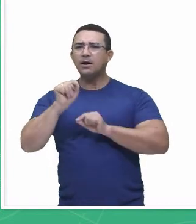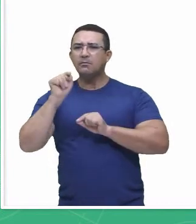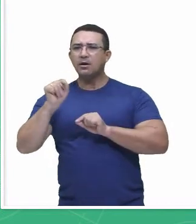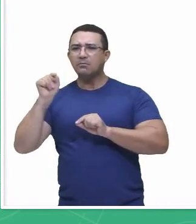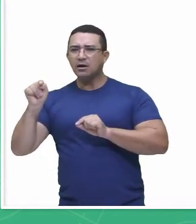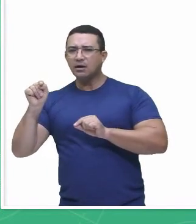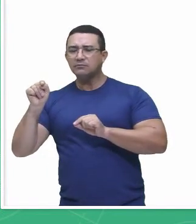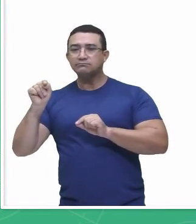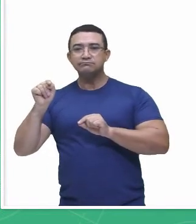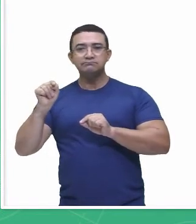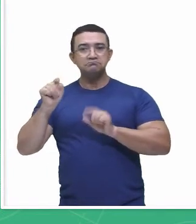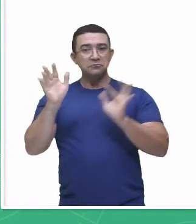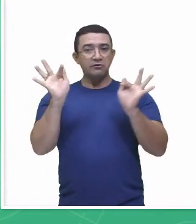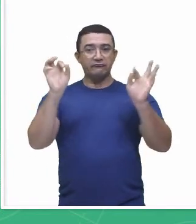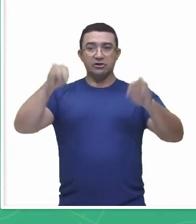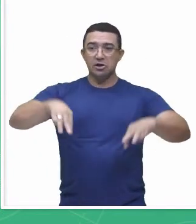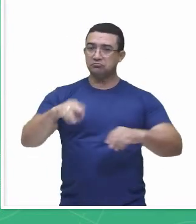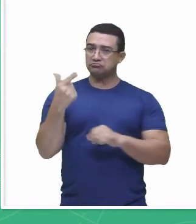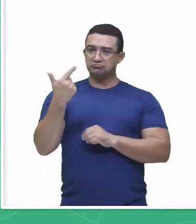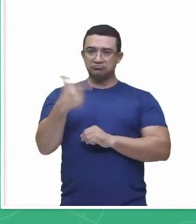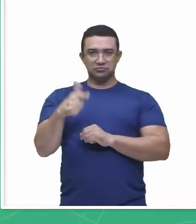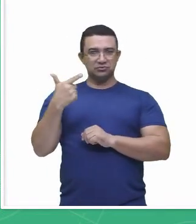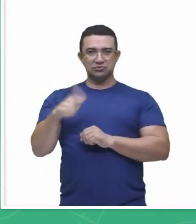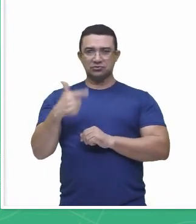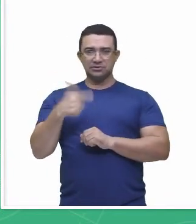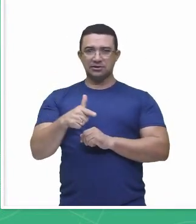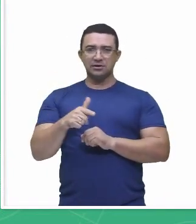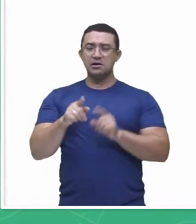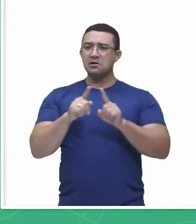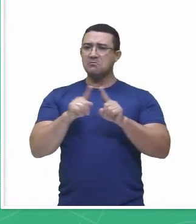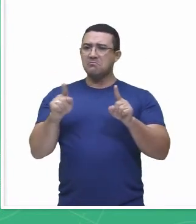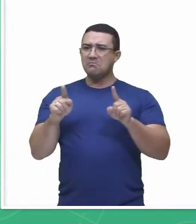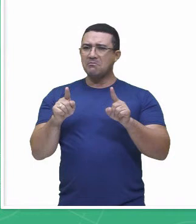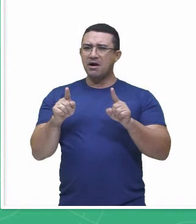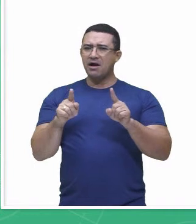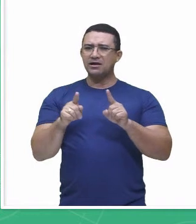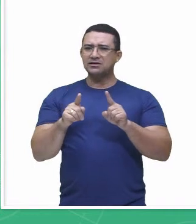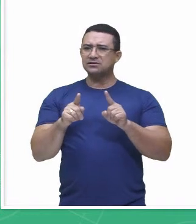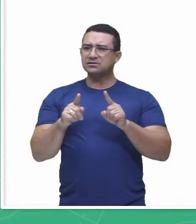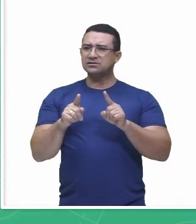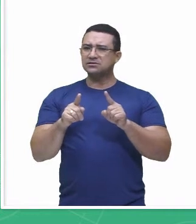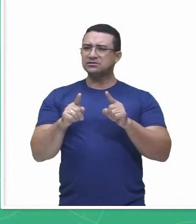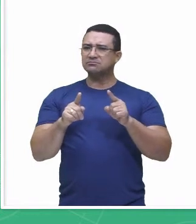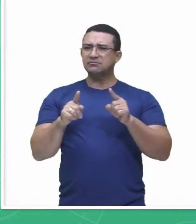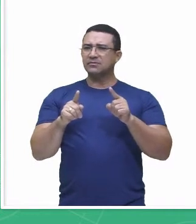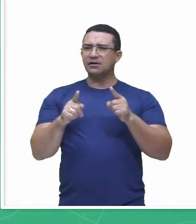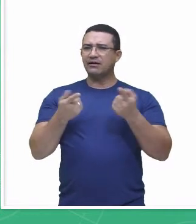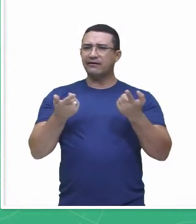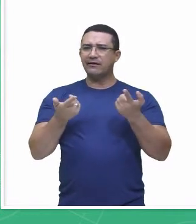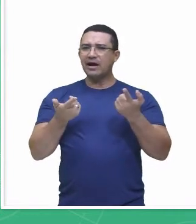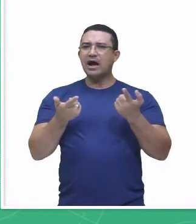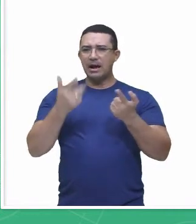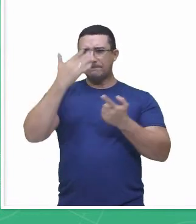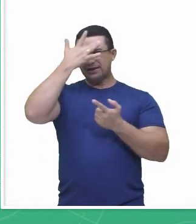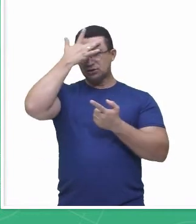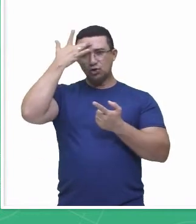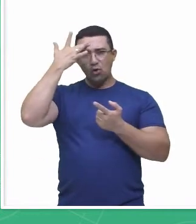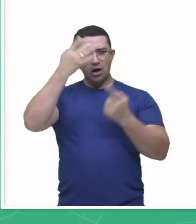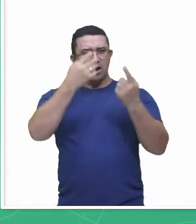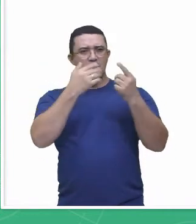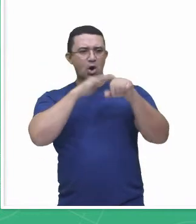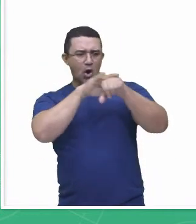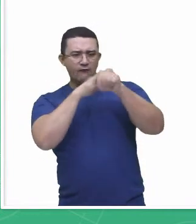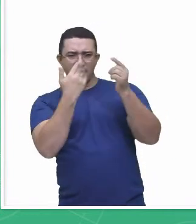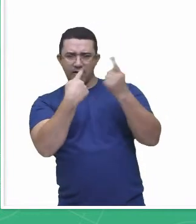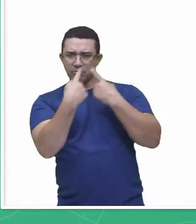não finalizada não compromete o entendimento do interlocutor, da pessoa que está conversando, porque